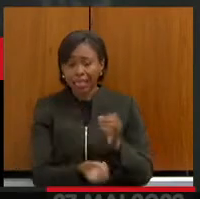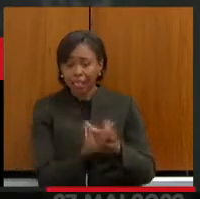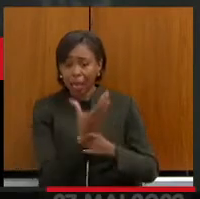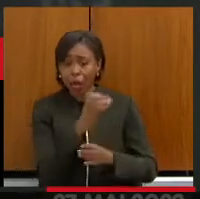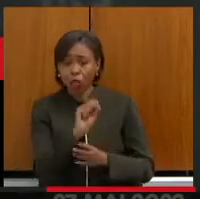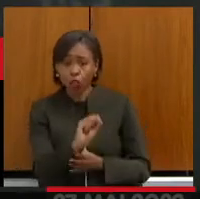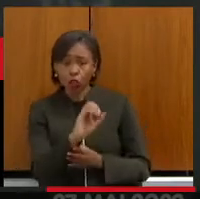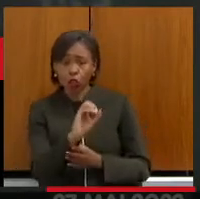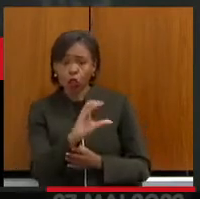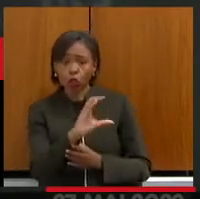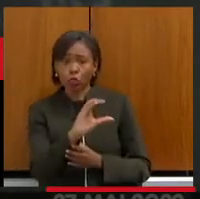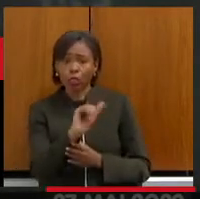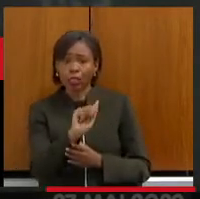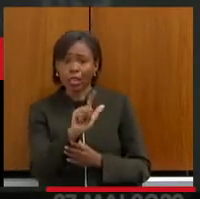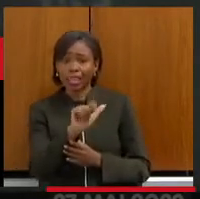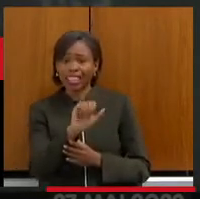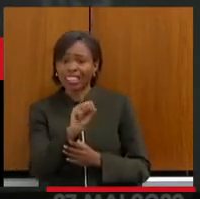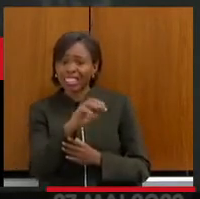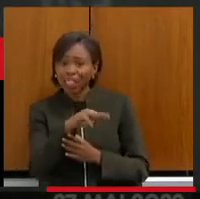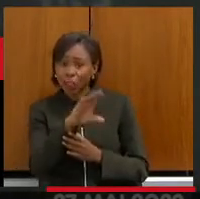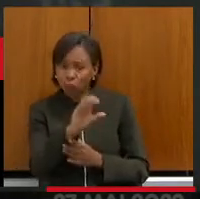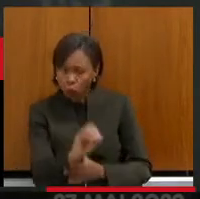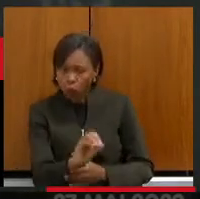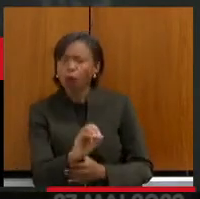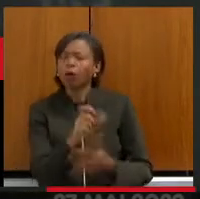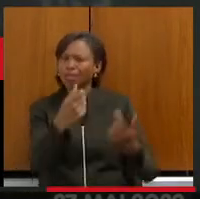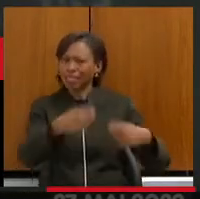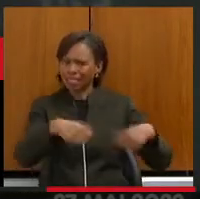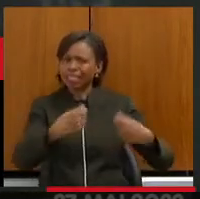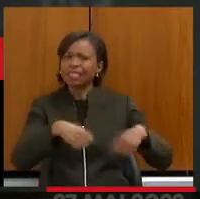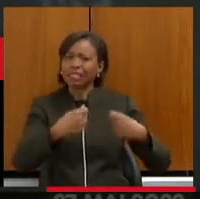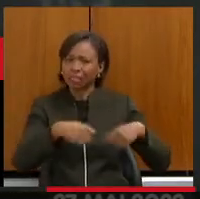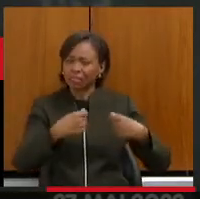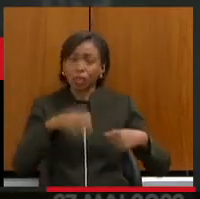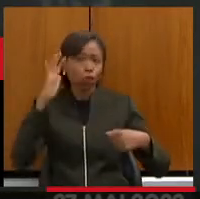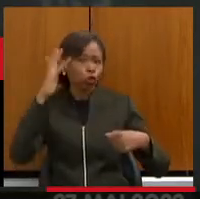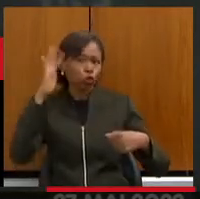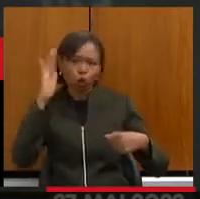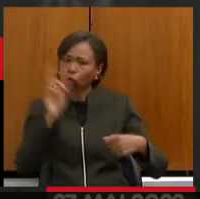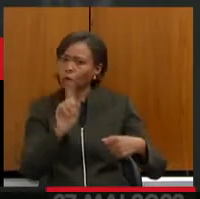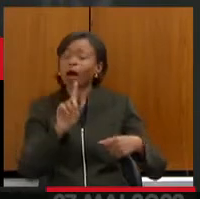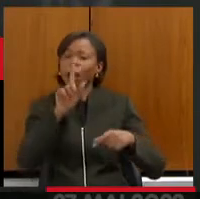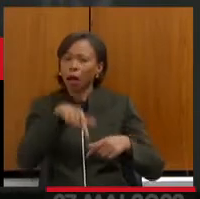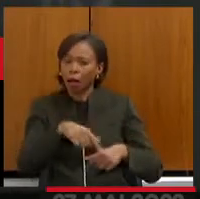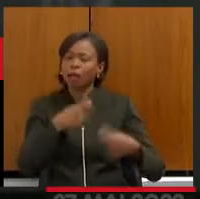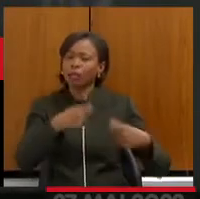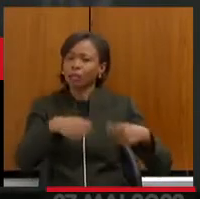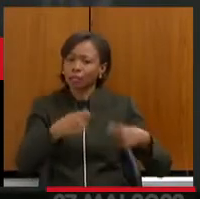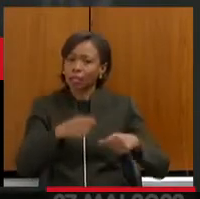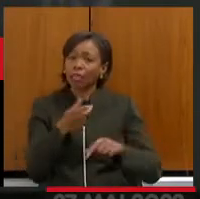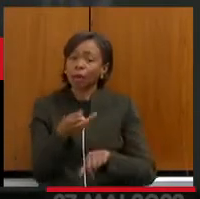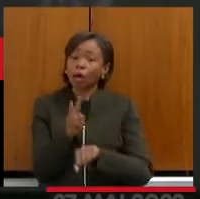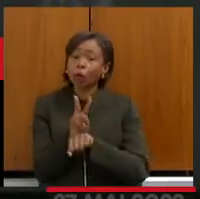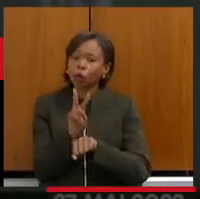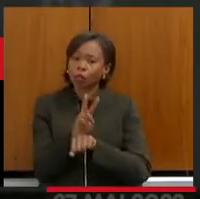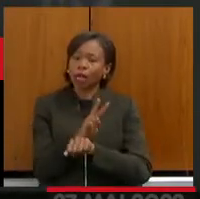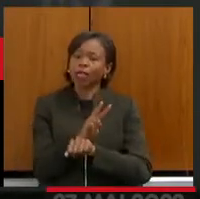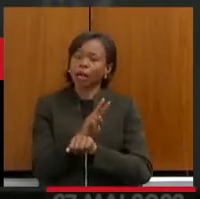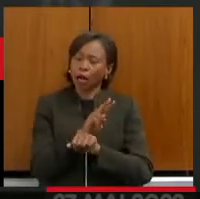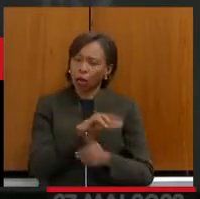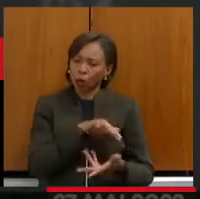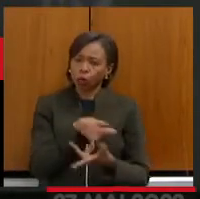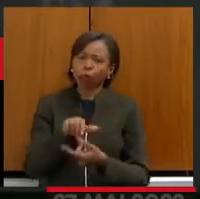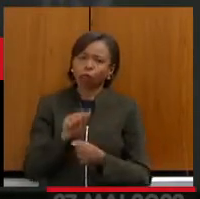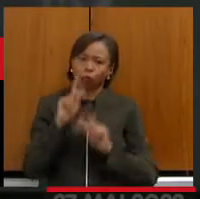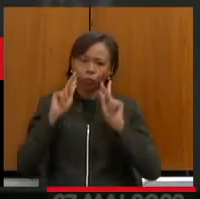não é mais nenhum sonho mas é uma necessidade para todos nós que lutamos para preservar a humanidade e para nós